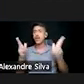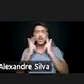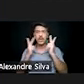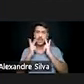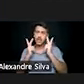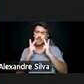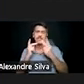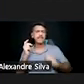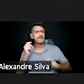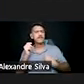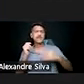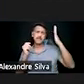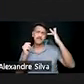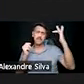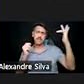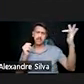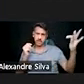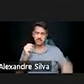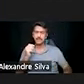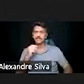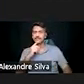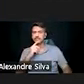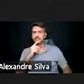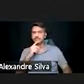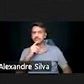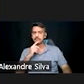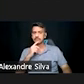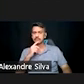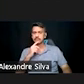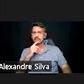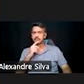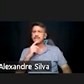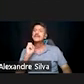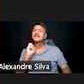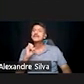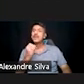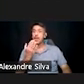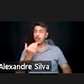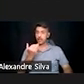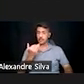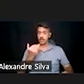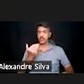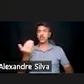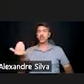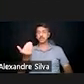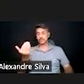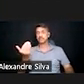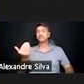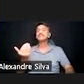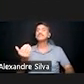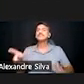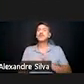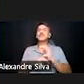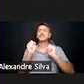dia a dia e a gente nem percebe. Sei lá, se alguém comeu alguma comida industrializada hoje, o